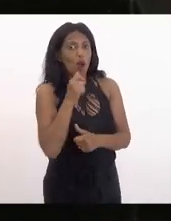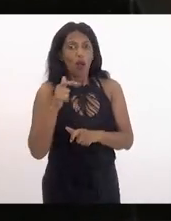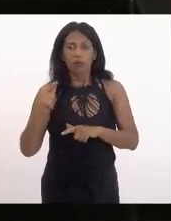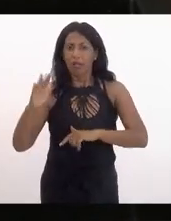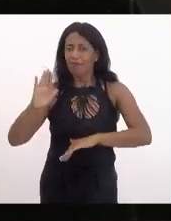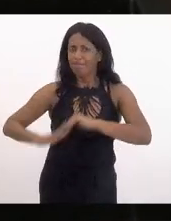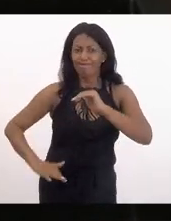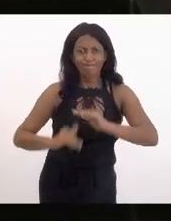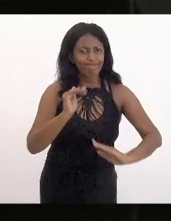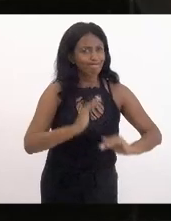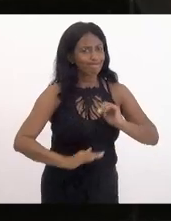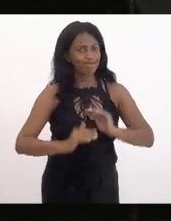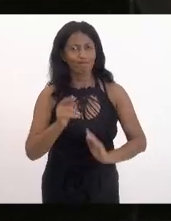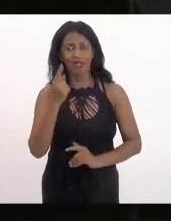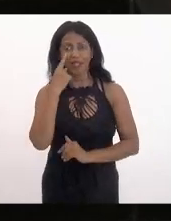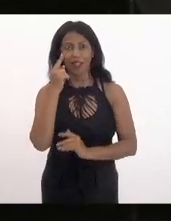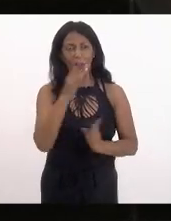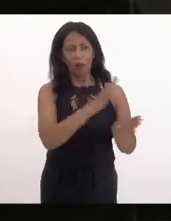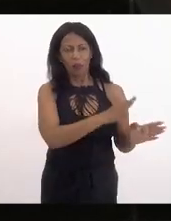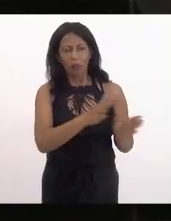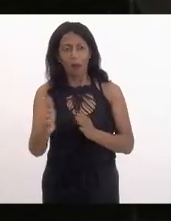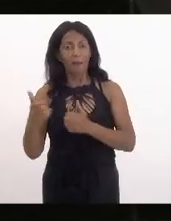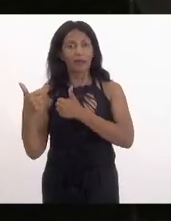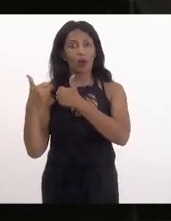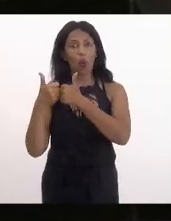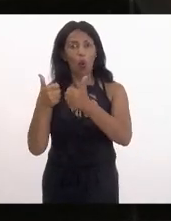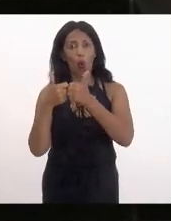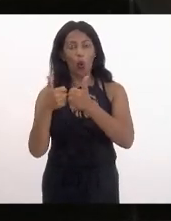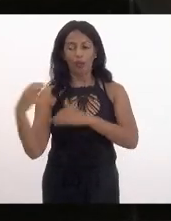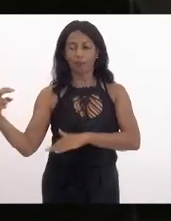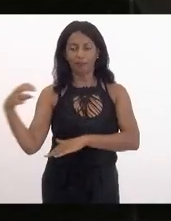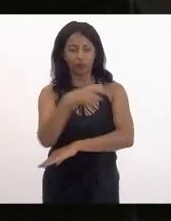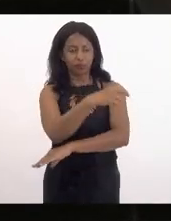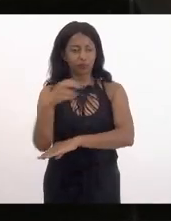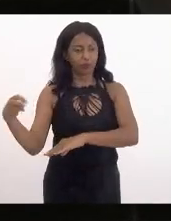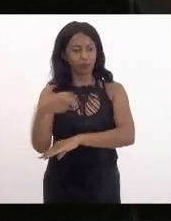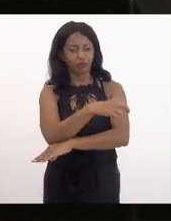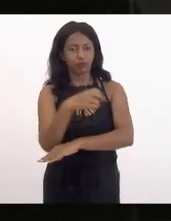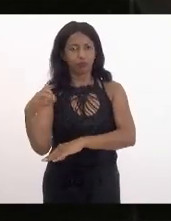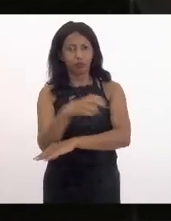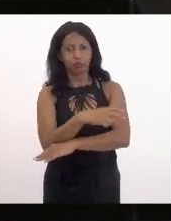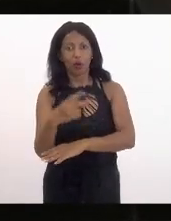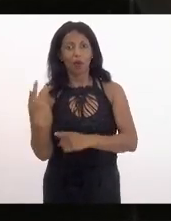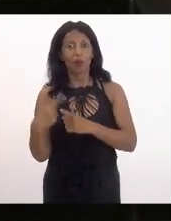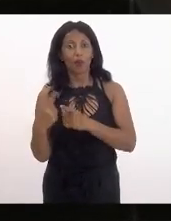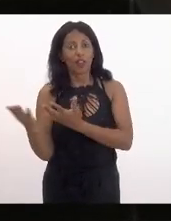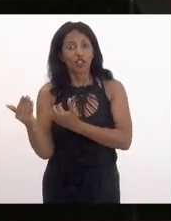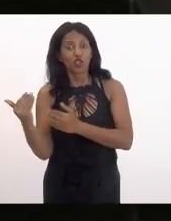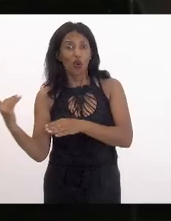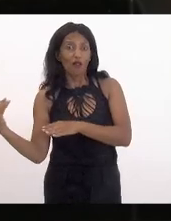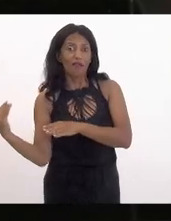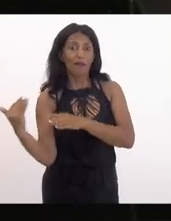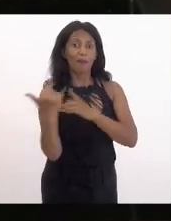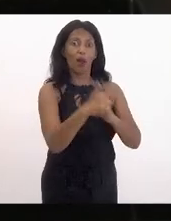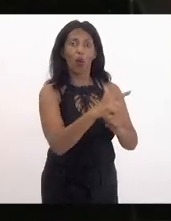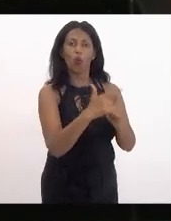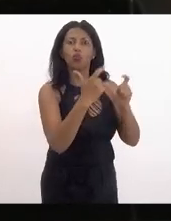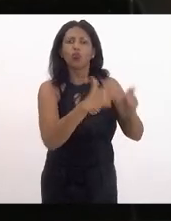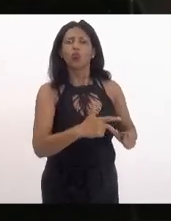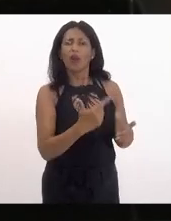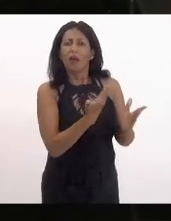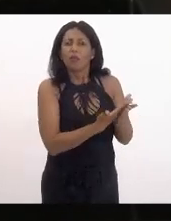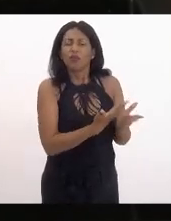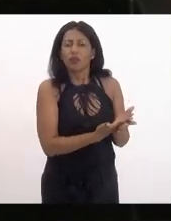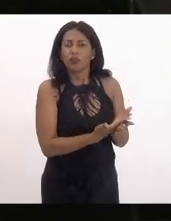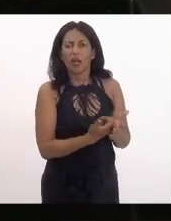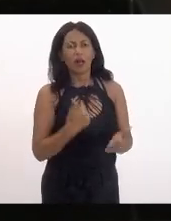obra qualificada nós vamos passar os ônibus da Zona Oeste assim ó para ir para outros centros de um absurdo isso eu não